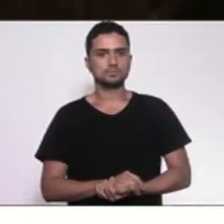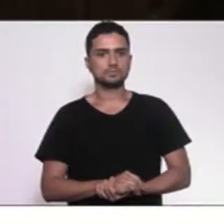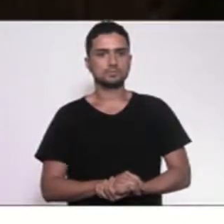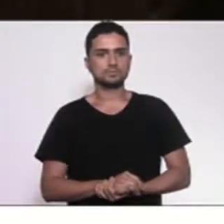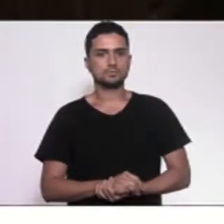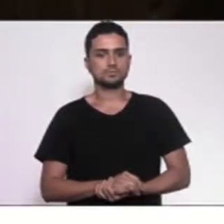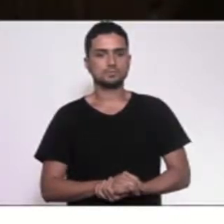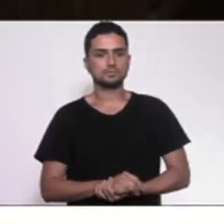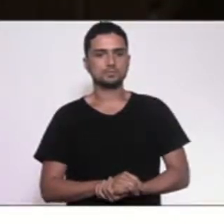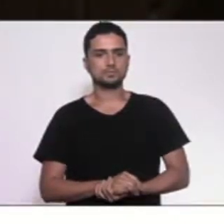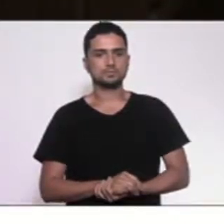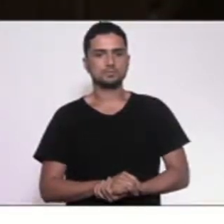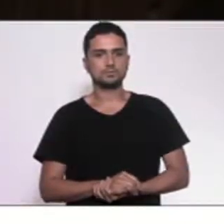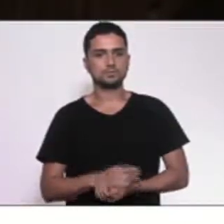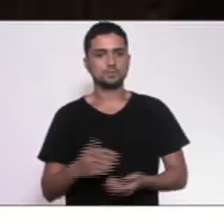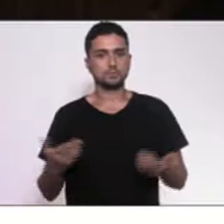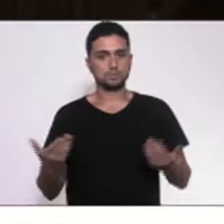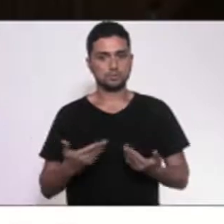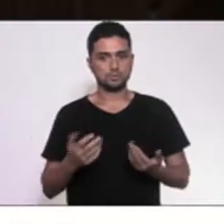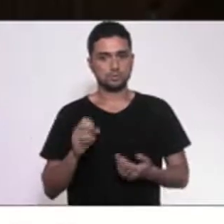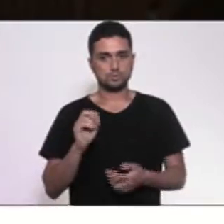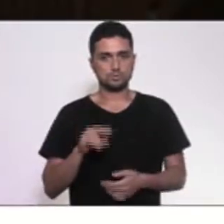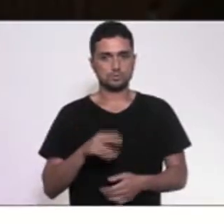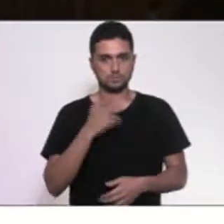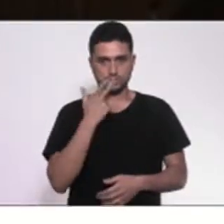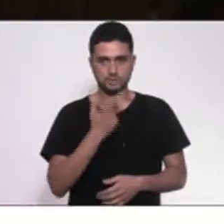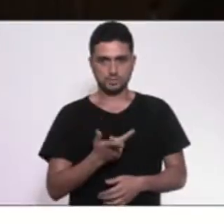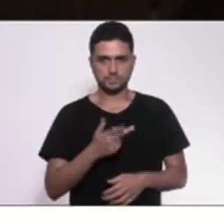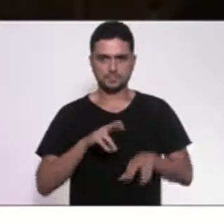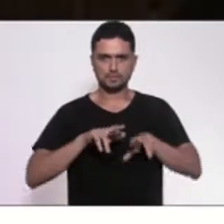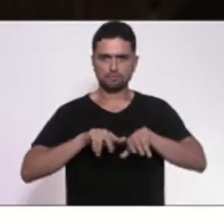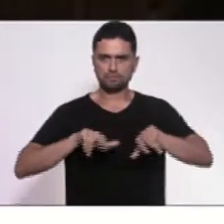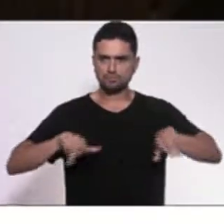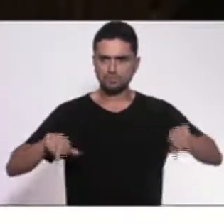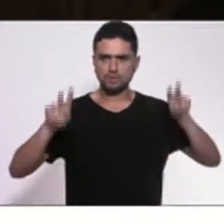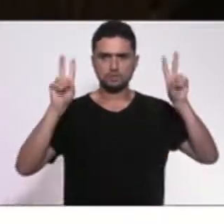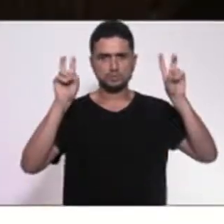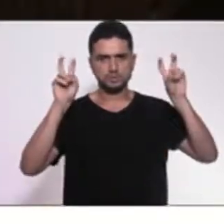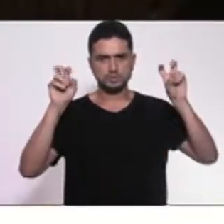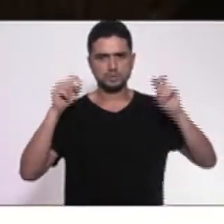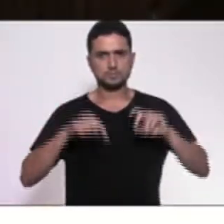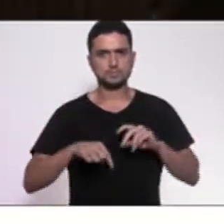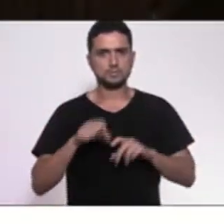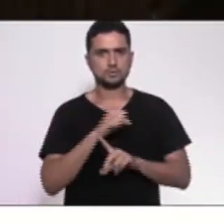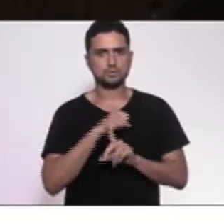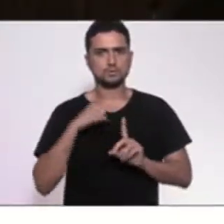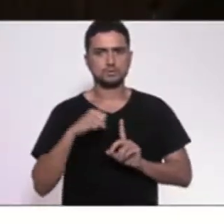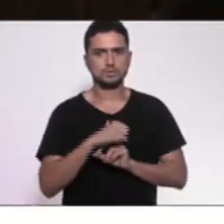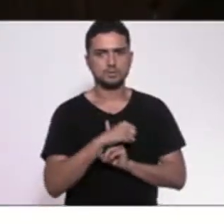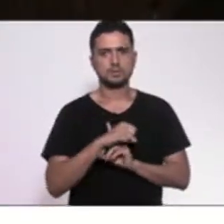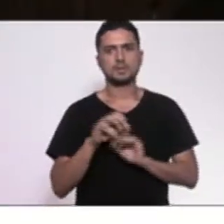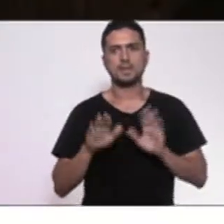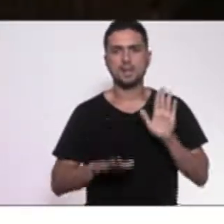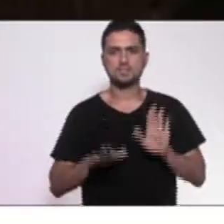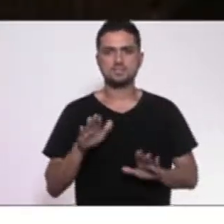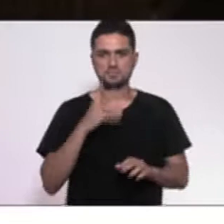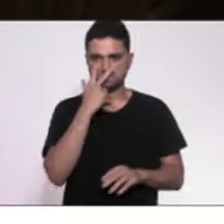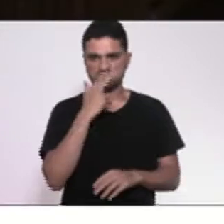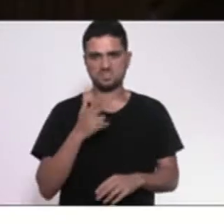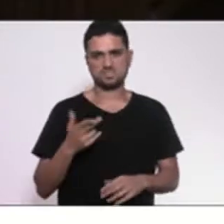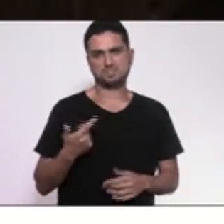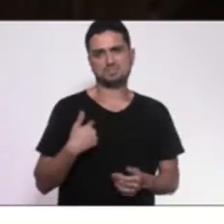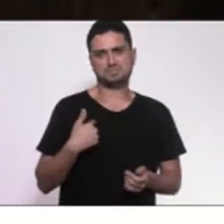bancada aqui, onde falamos de diversos temas que às vezes é tabu na